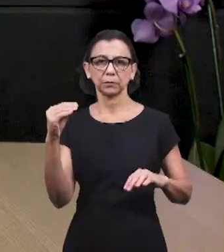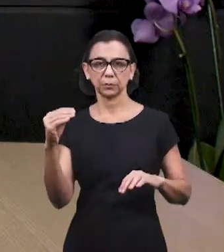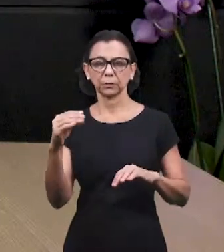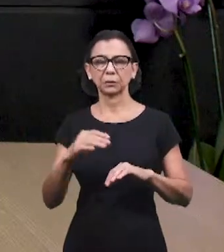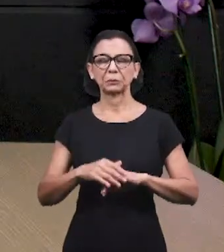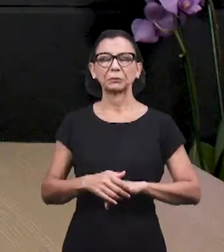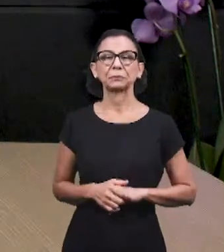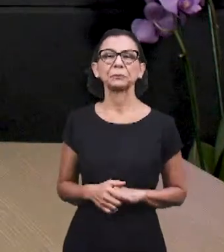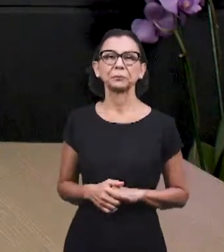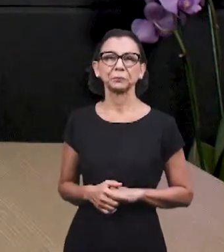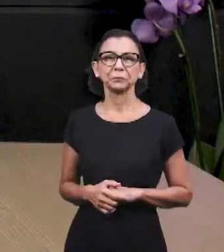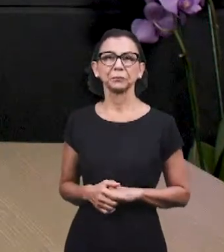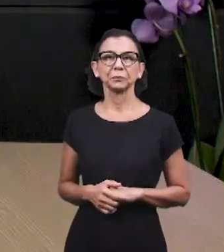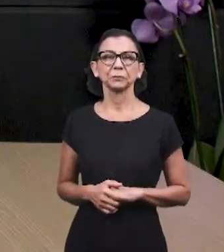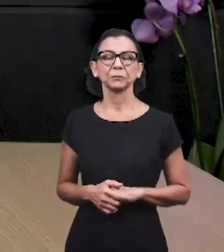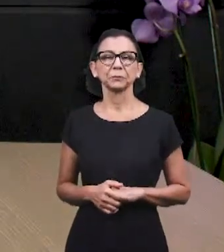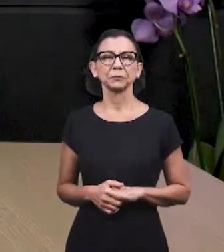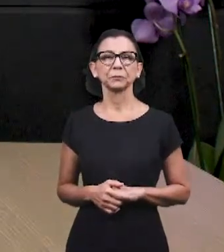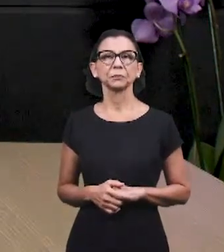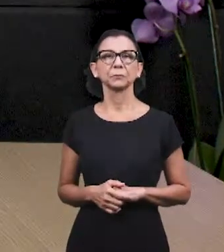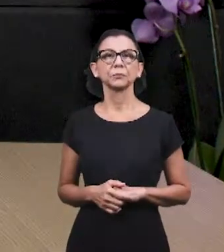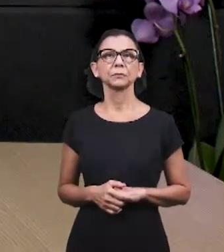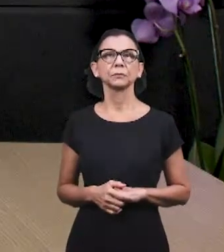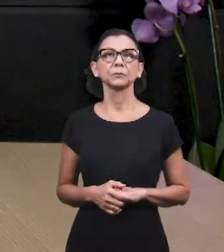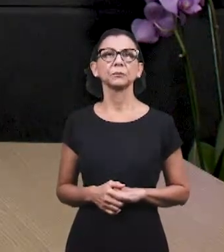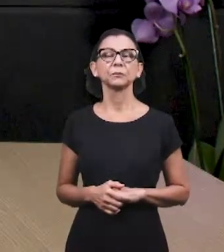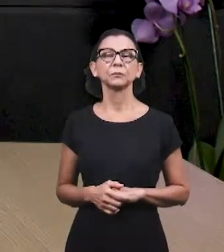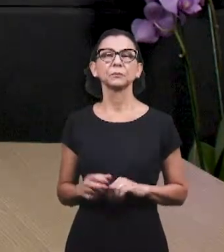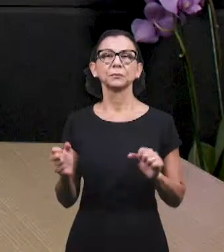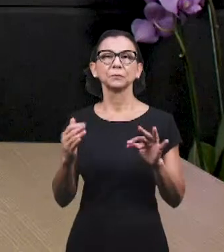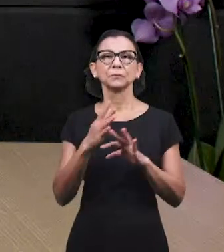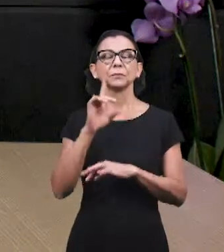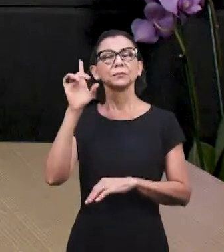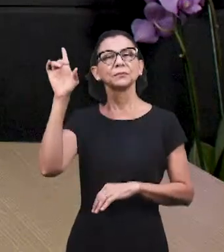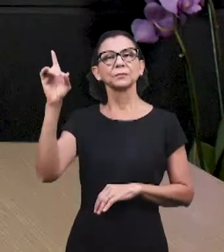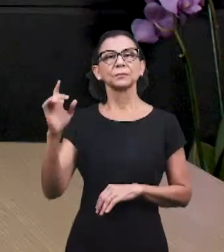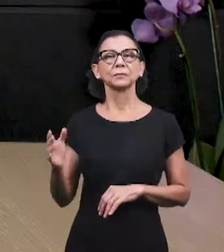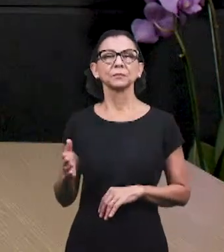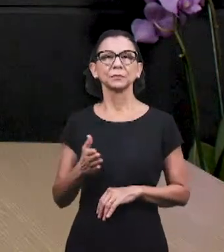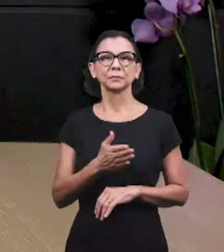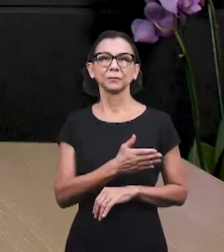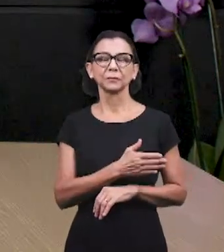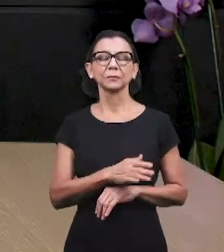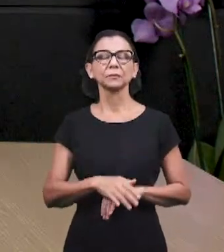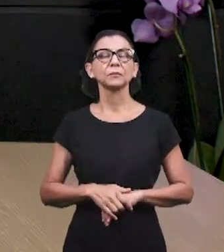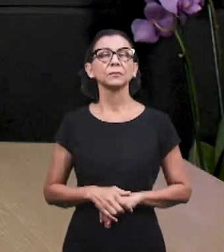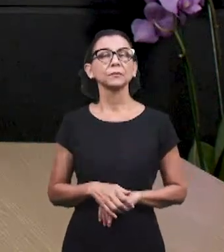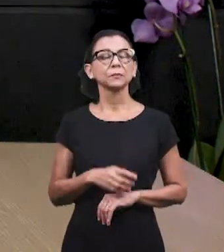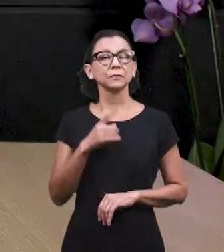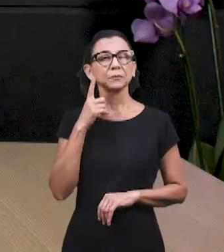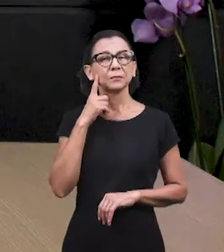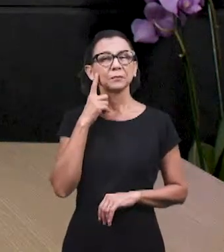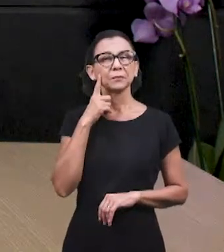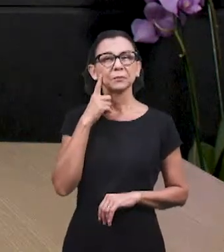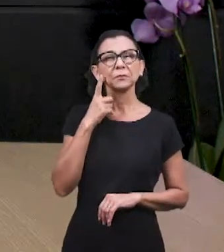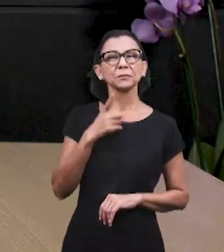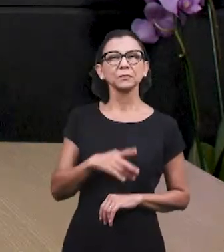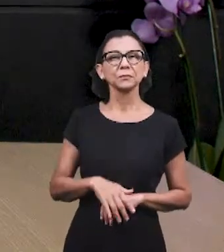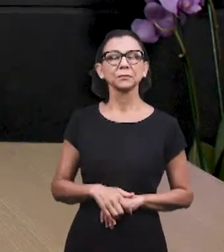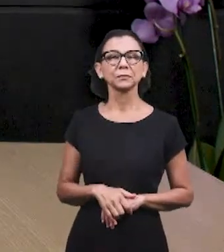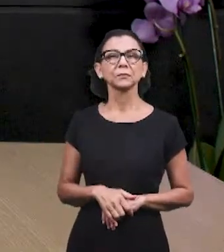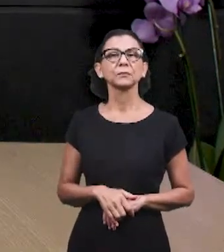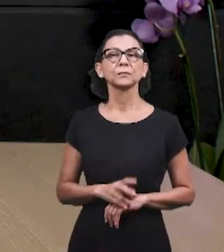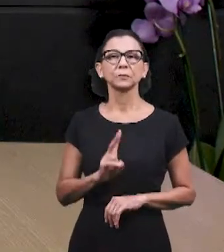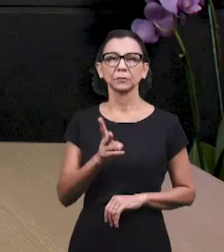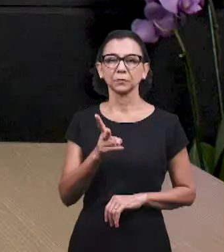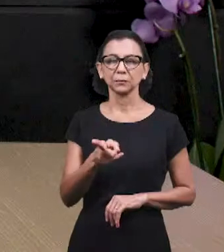redação, relacionada à pergunta número 2. Glória a Deus. Vamos agora então aprofundar mais no assunto. Nós estamos tratando de